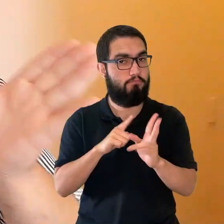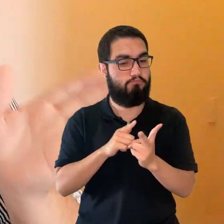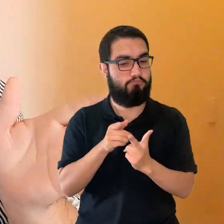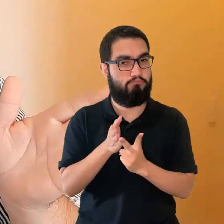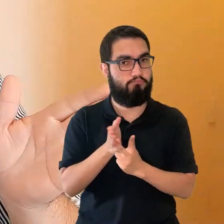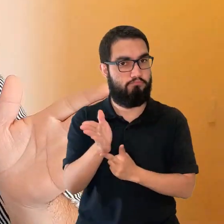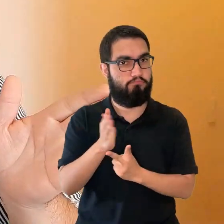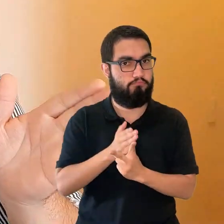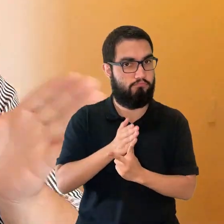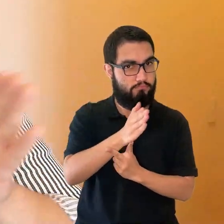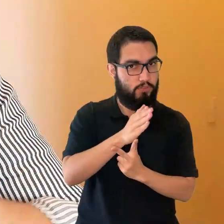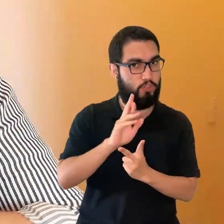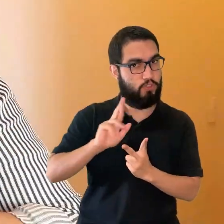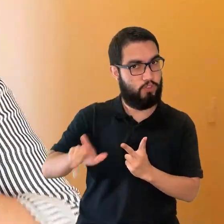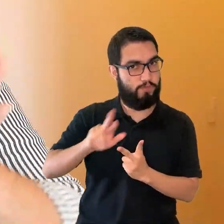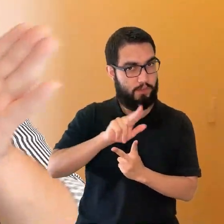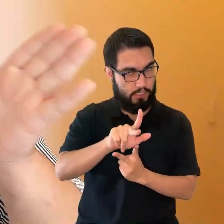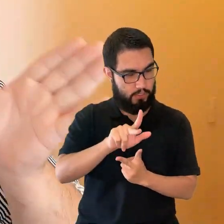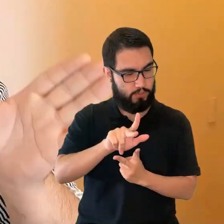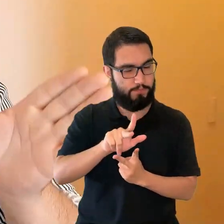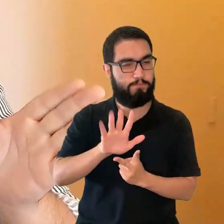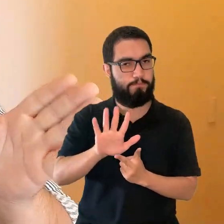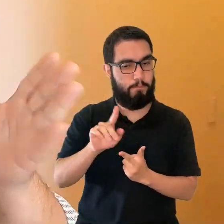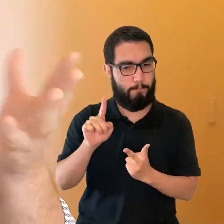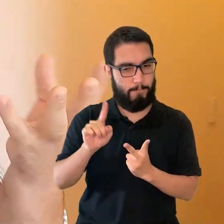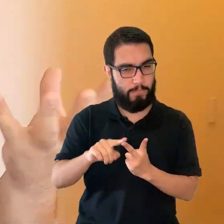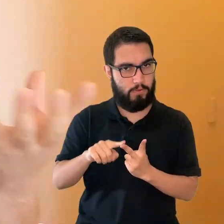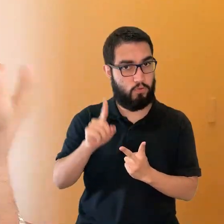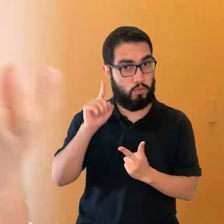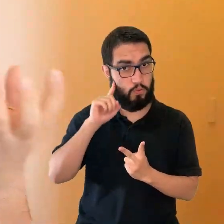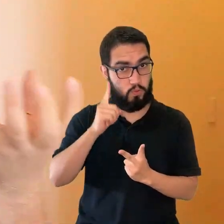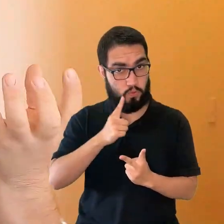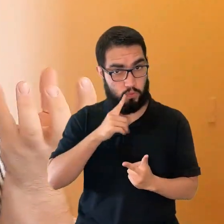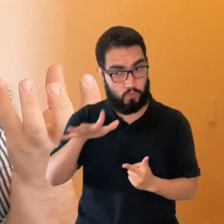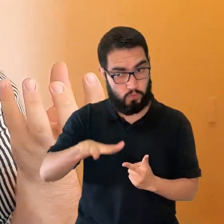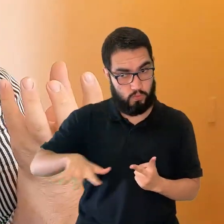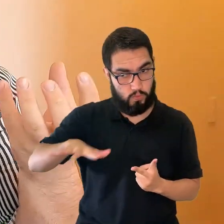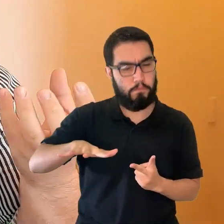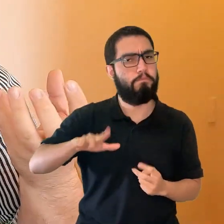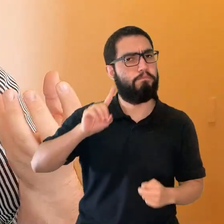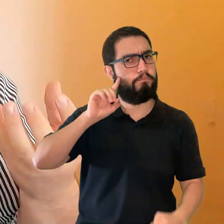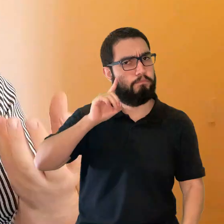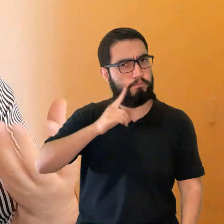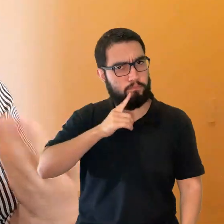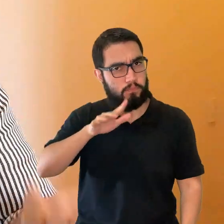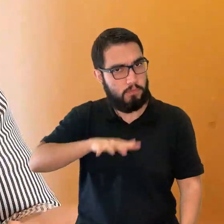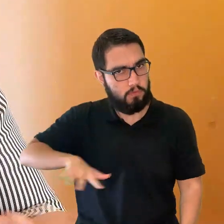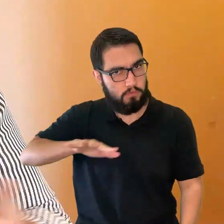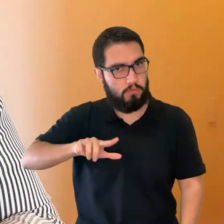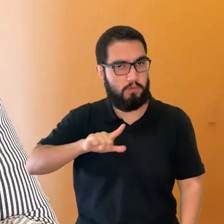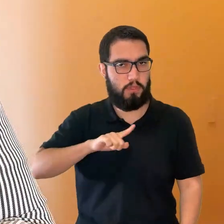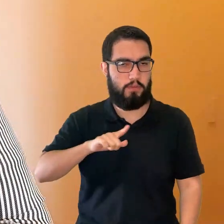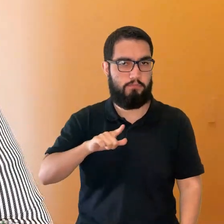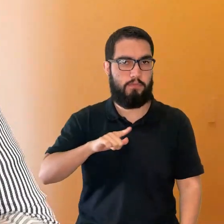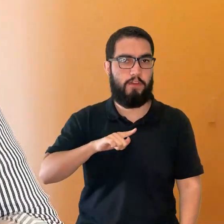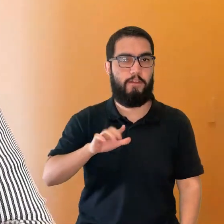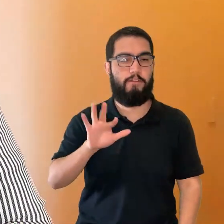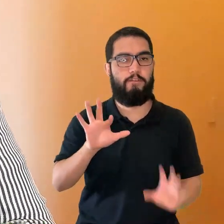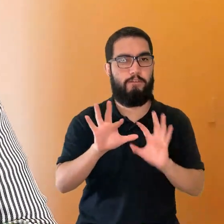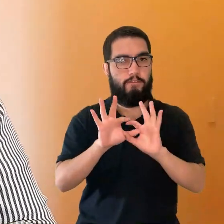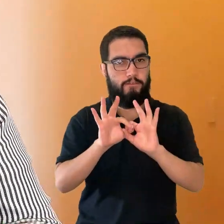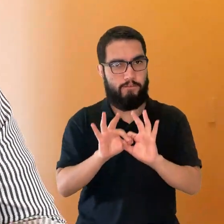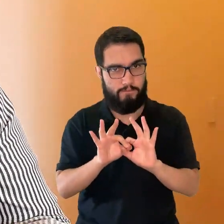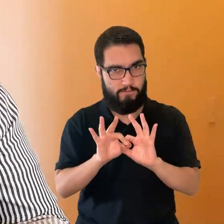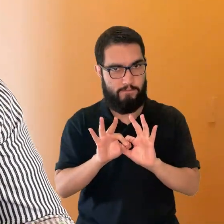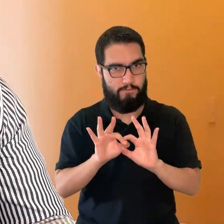dois eixos diferentes, dois nichos diferentes. Então, primeiro, os surdos. Os surdos, eles têm a Federação